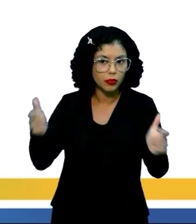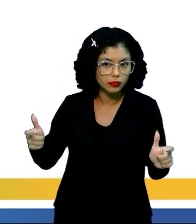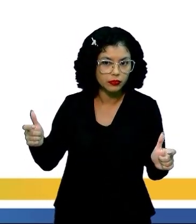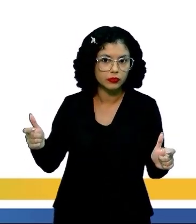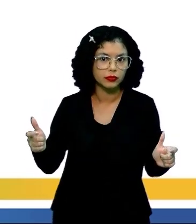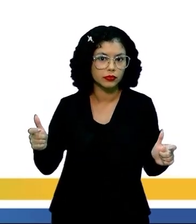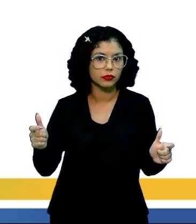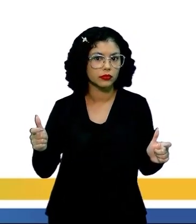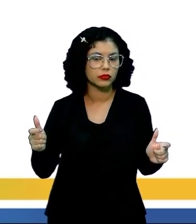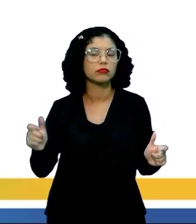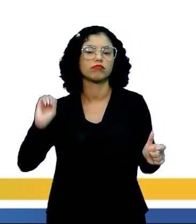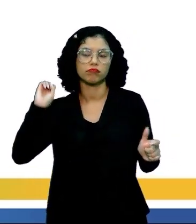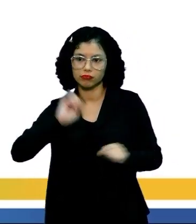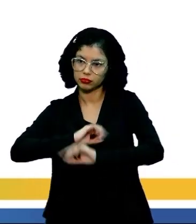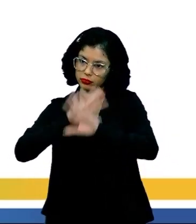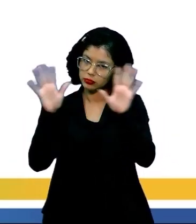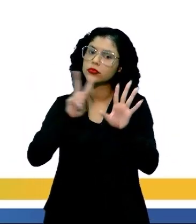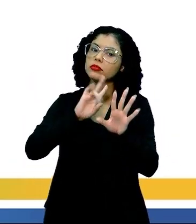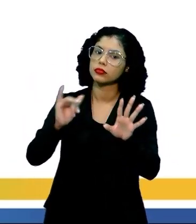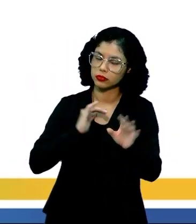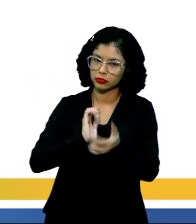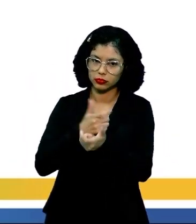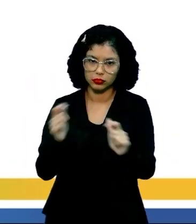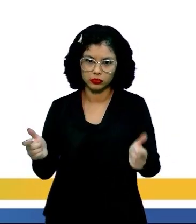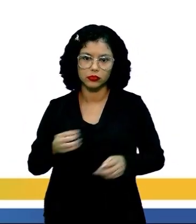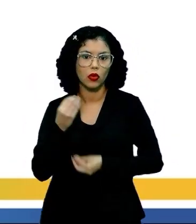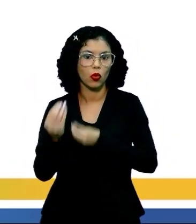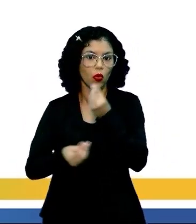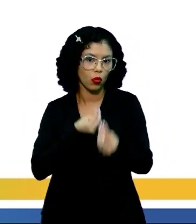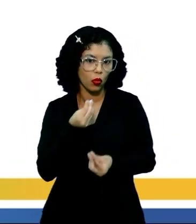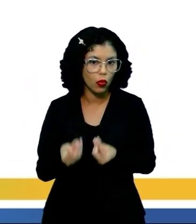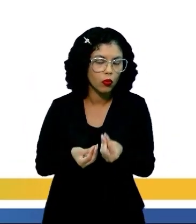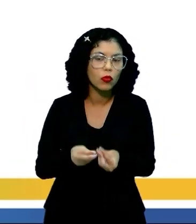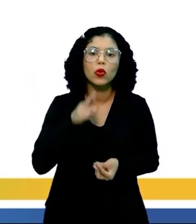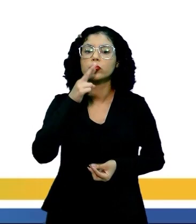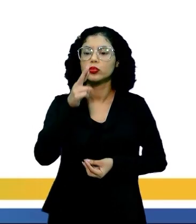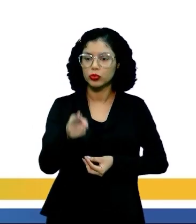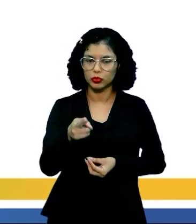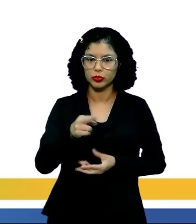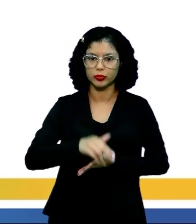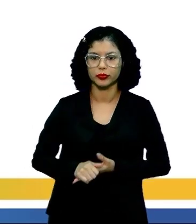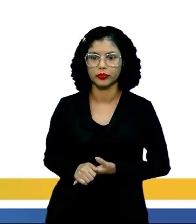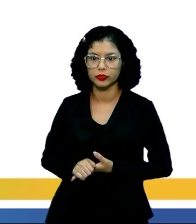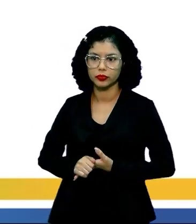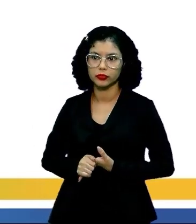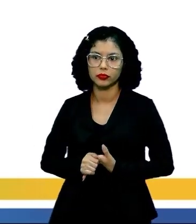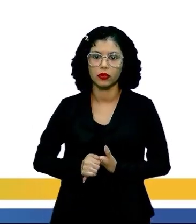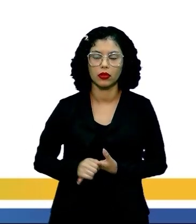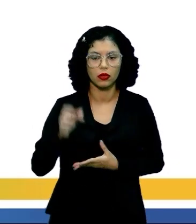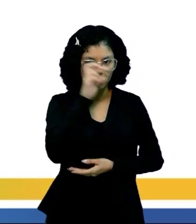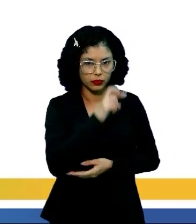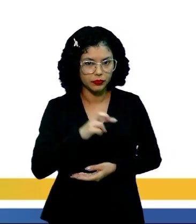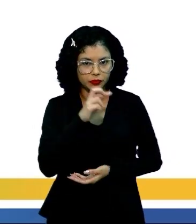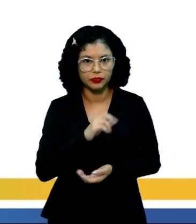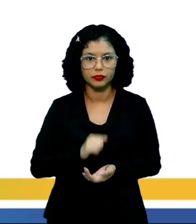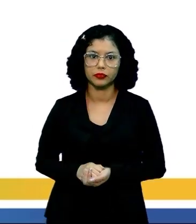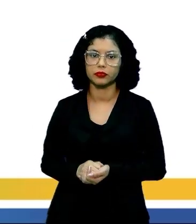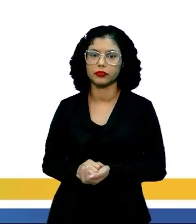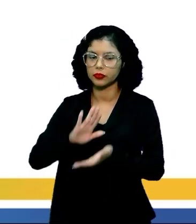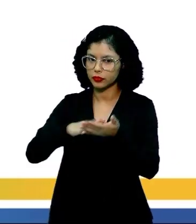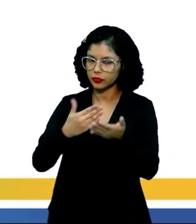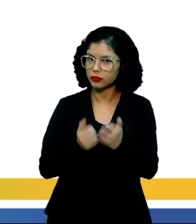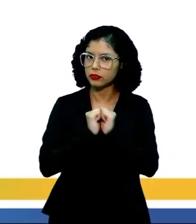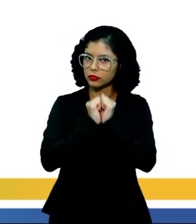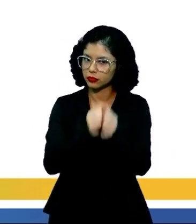aqui, automaticamente vai aumentar o recheio. Como é que a gente vai responder isso aqui? Você analisando, vamos